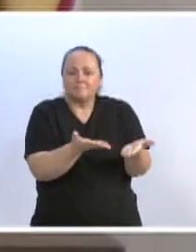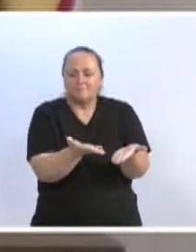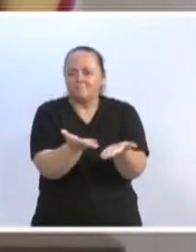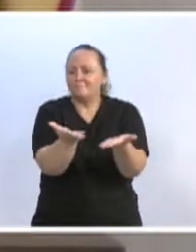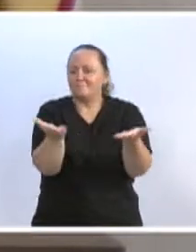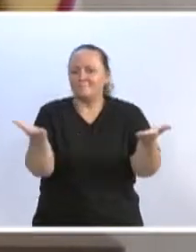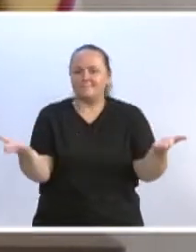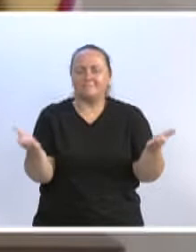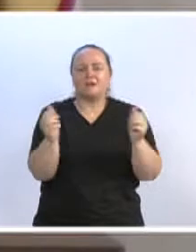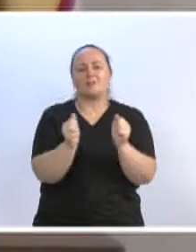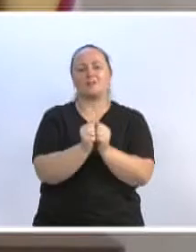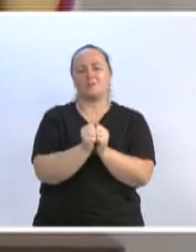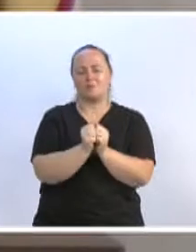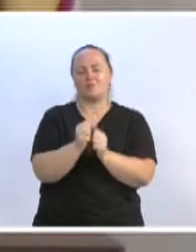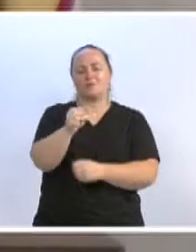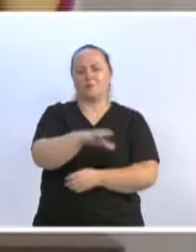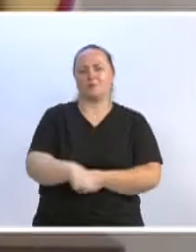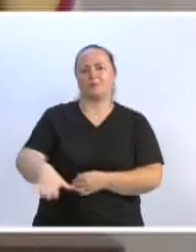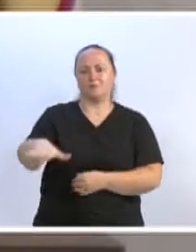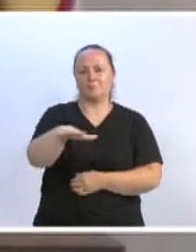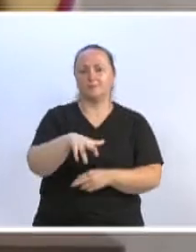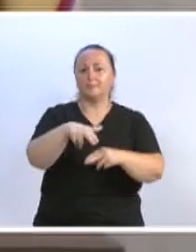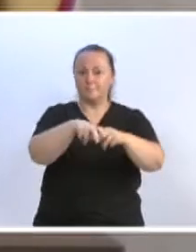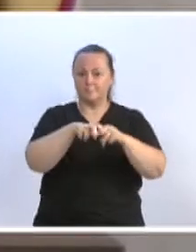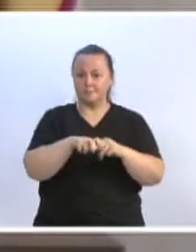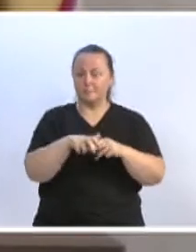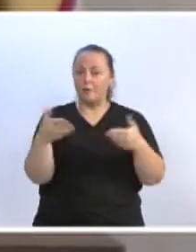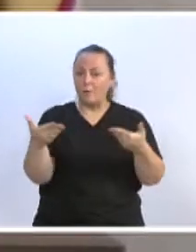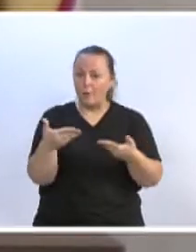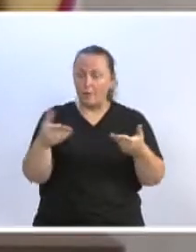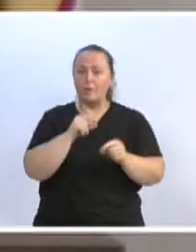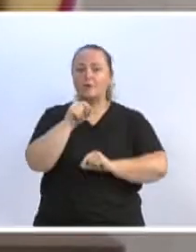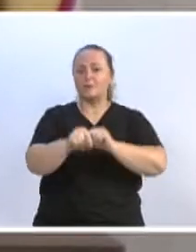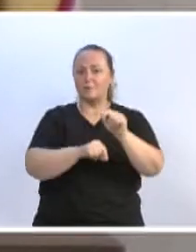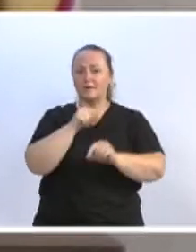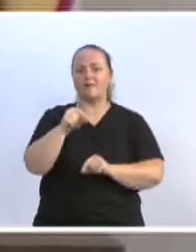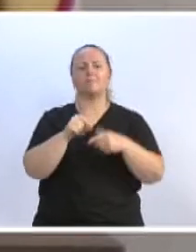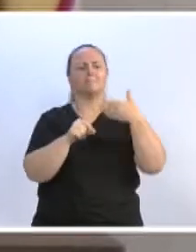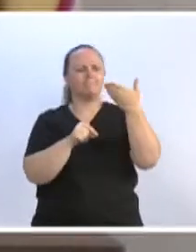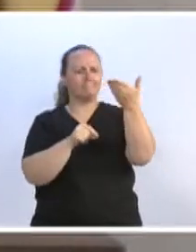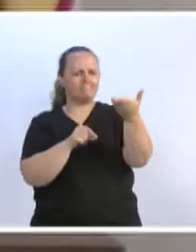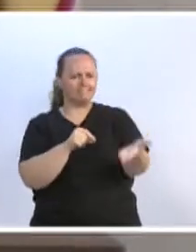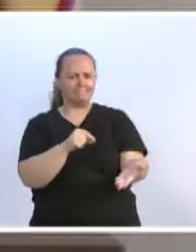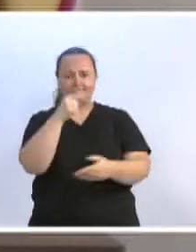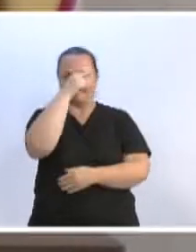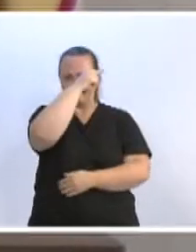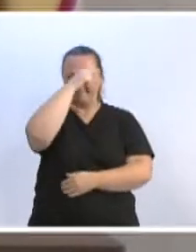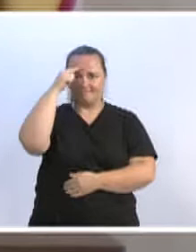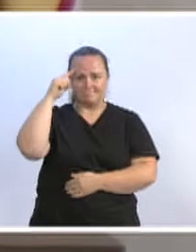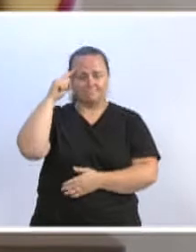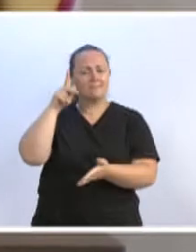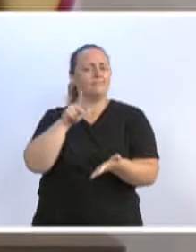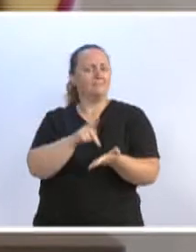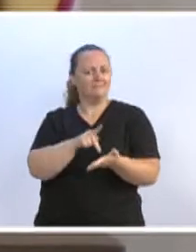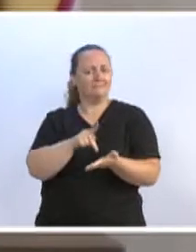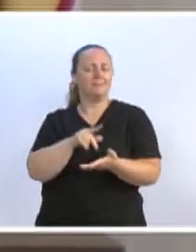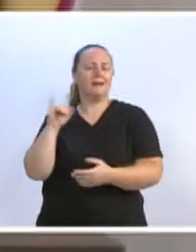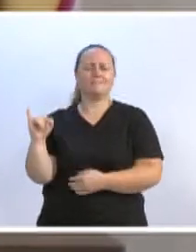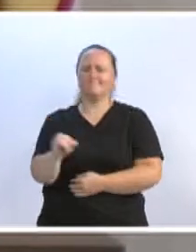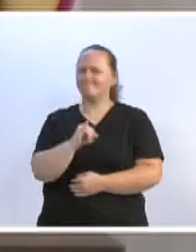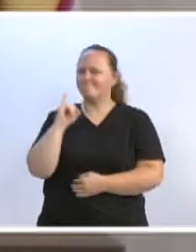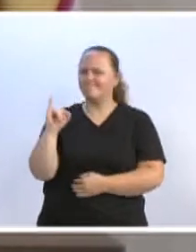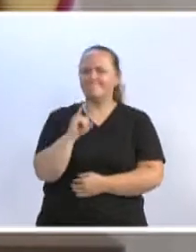igreja. E esse é o resultado que nós temos. E aí o presidente foi muito feliz quando disse da importância